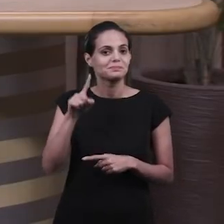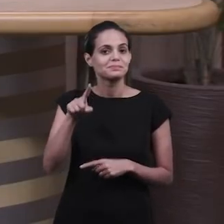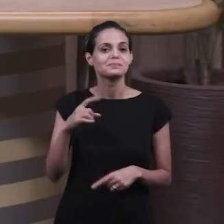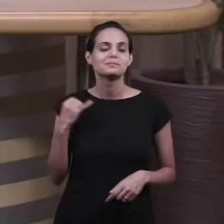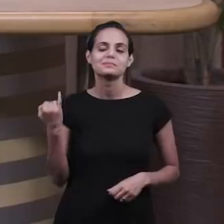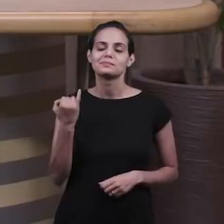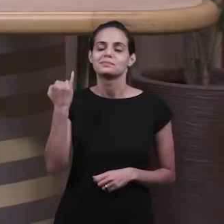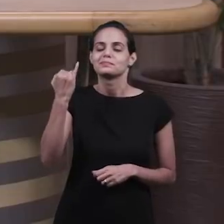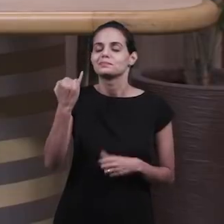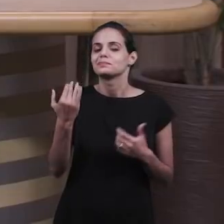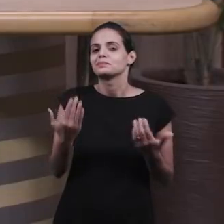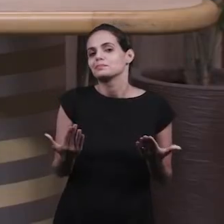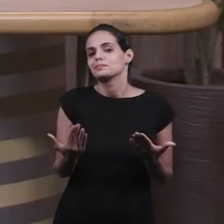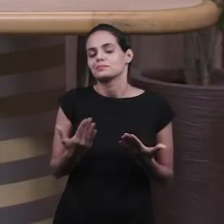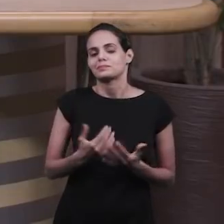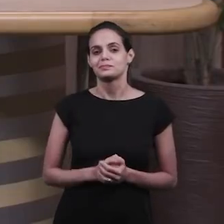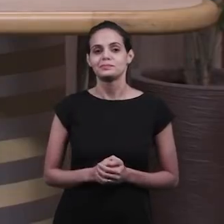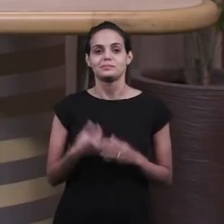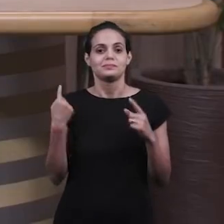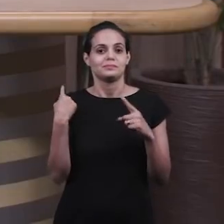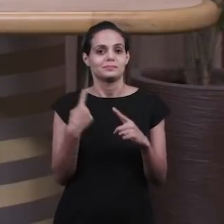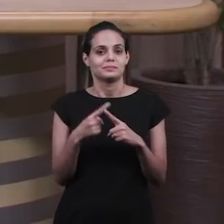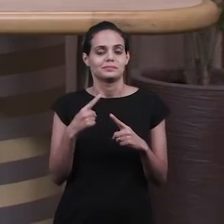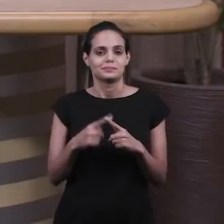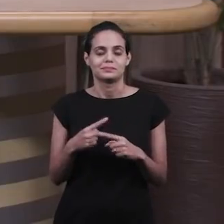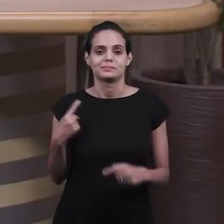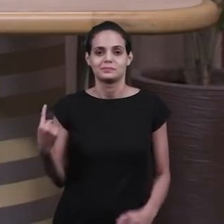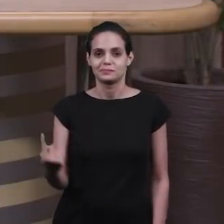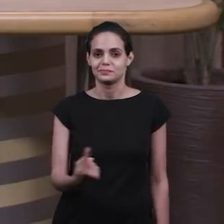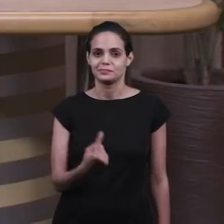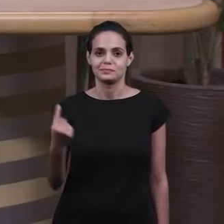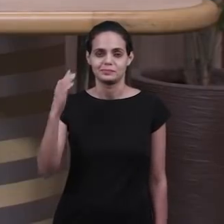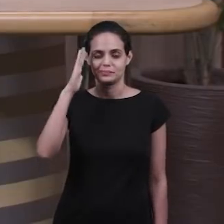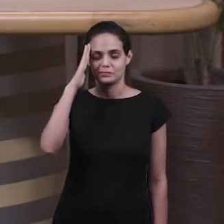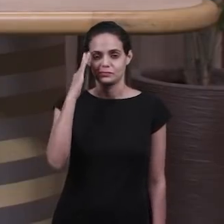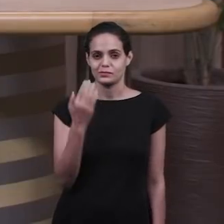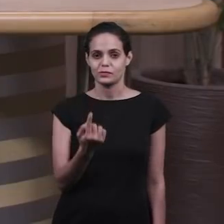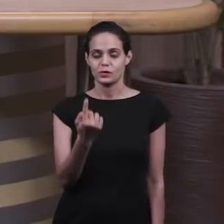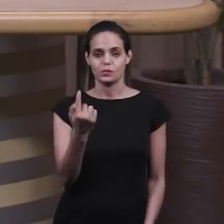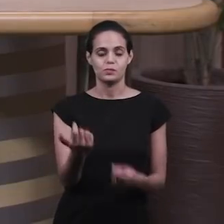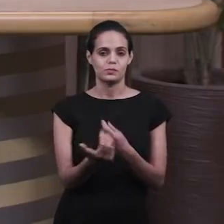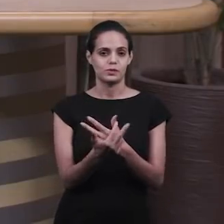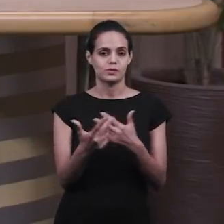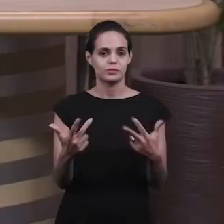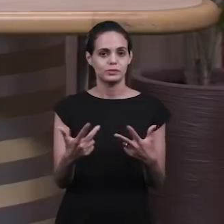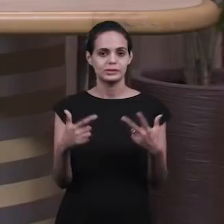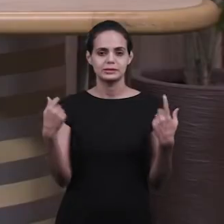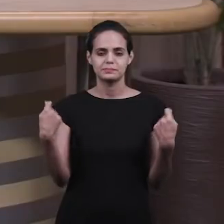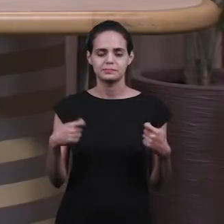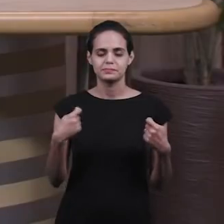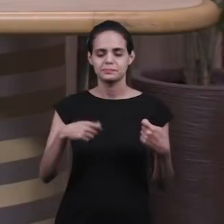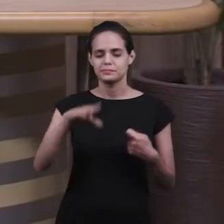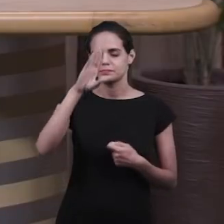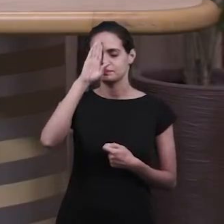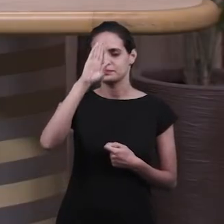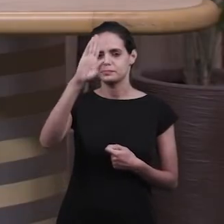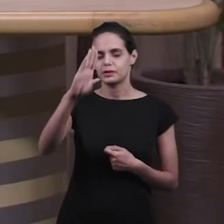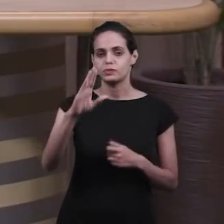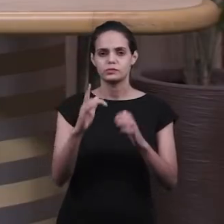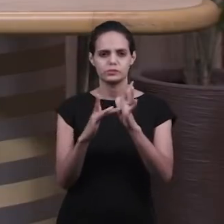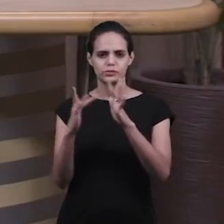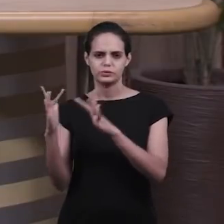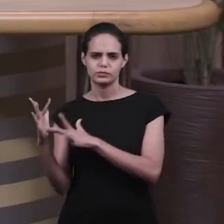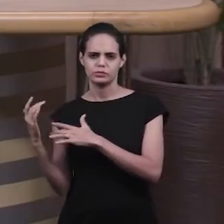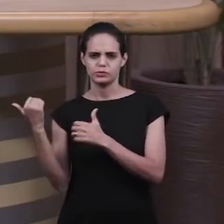Porque nós temos que entender uma coisa que é fundamental. Jesus não vai ser substituído por